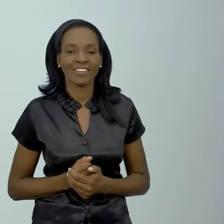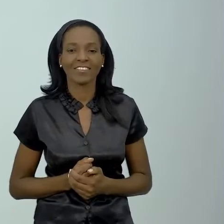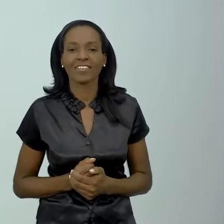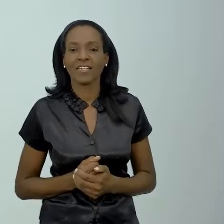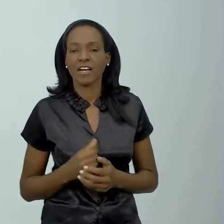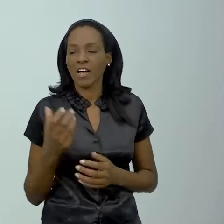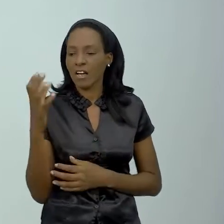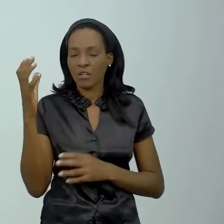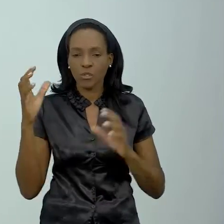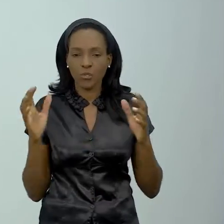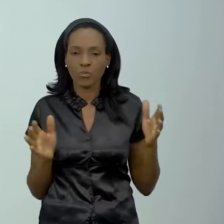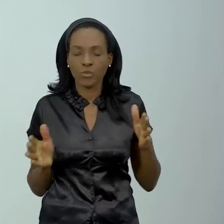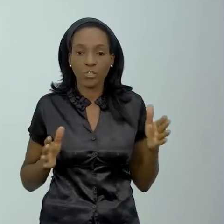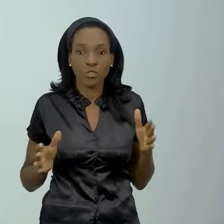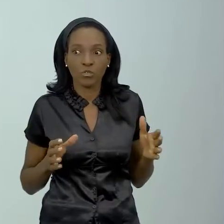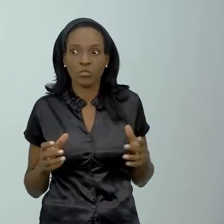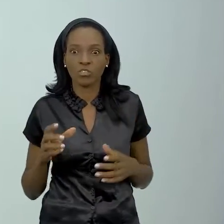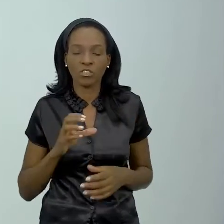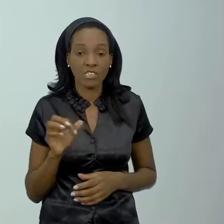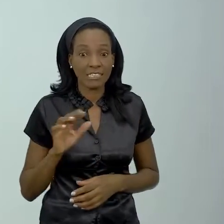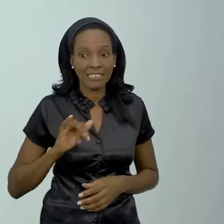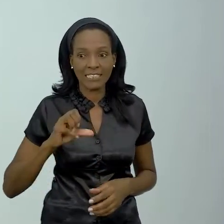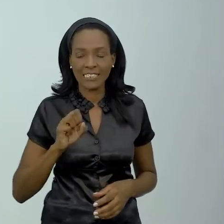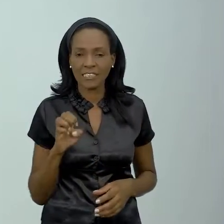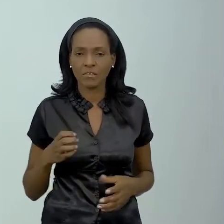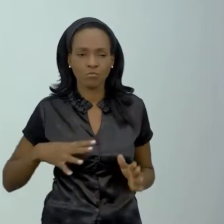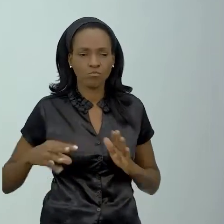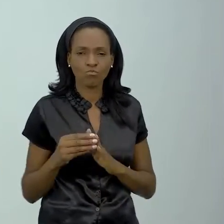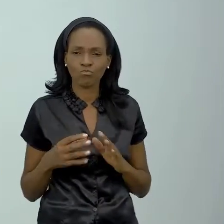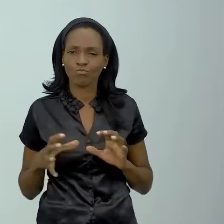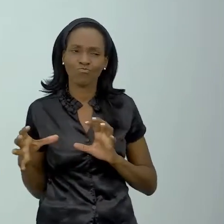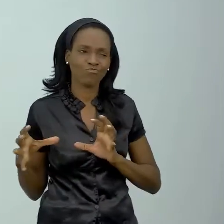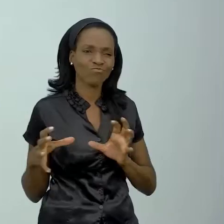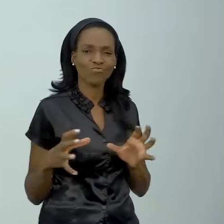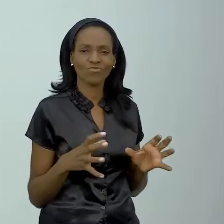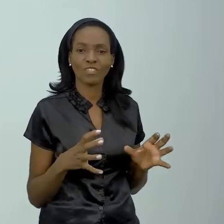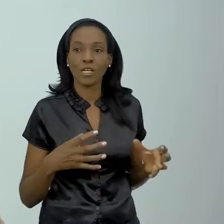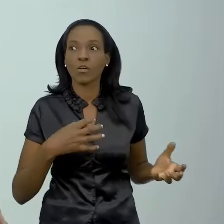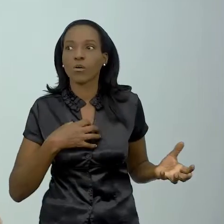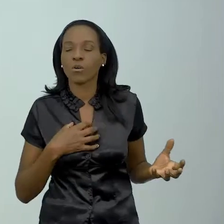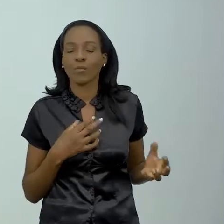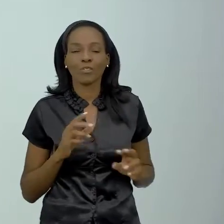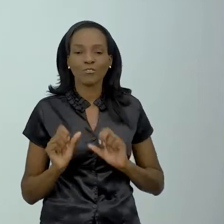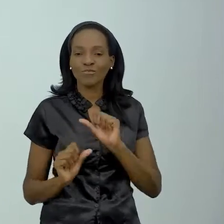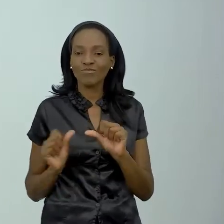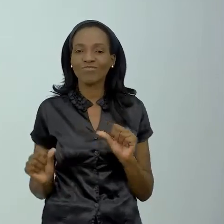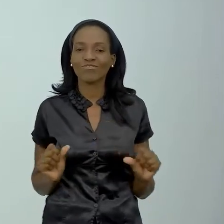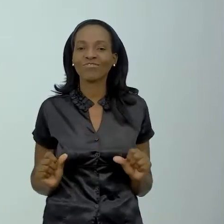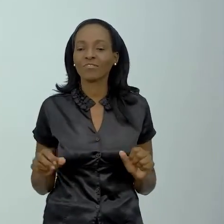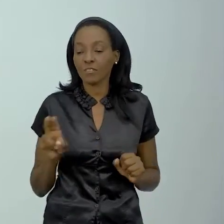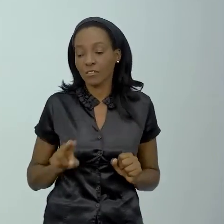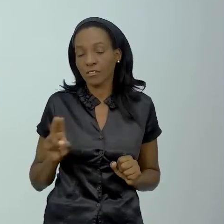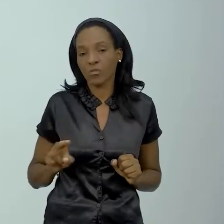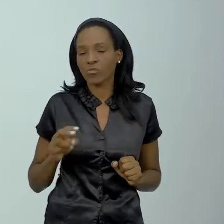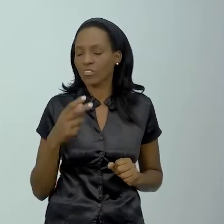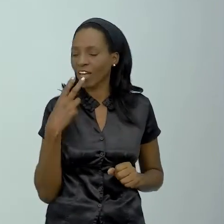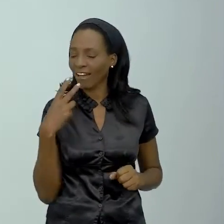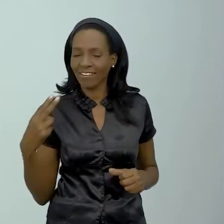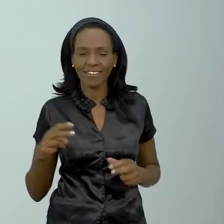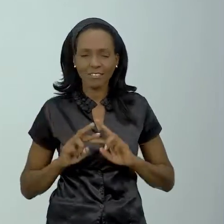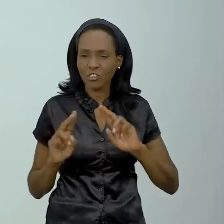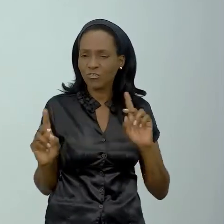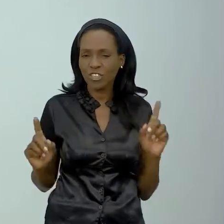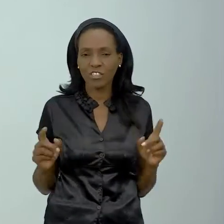momentos de crise, tudo isso nos empurra para um comportamento ou para outro comportamento, para usar a língua de uma forma ou de outra